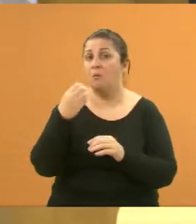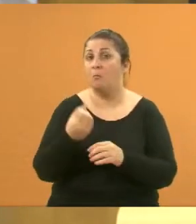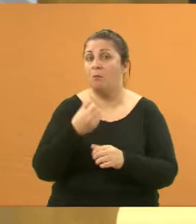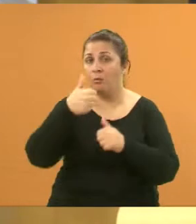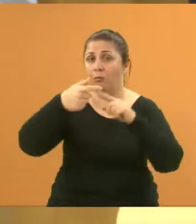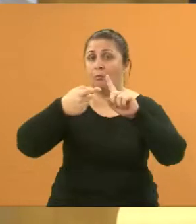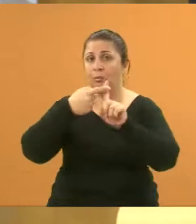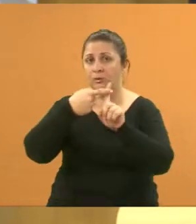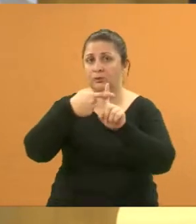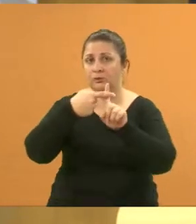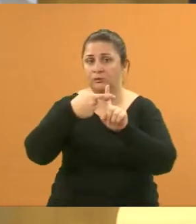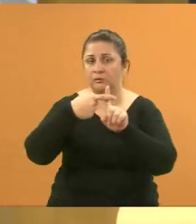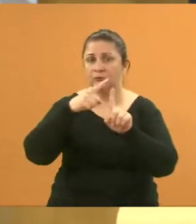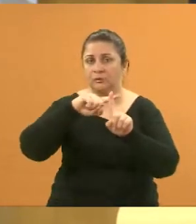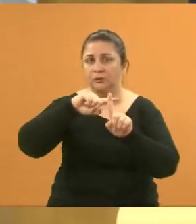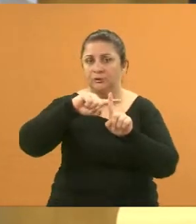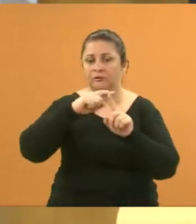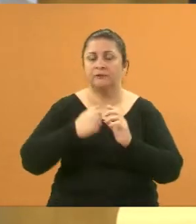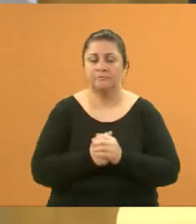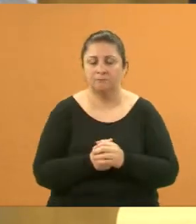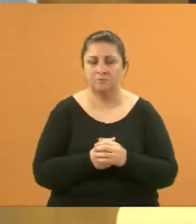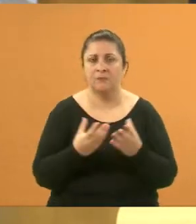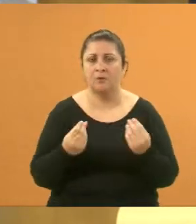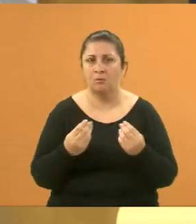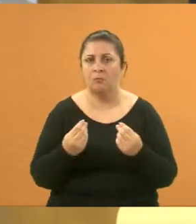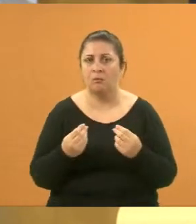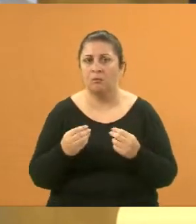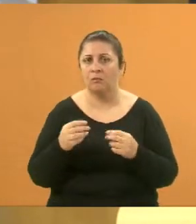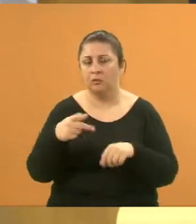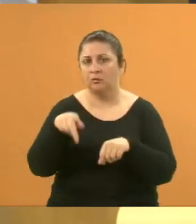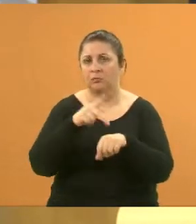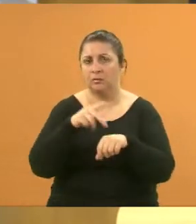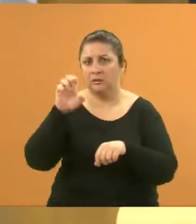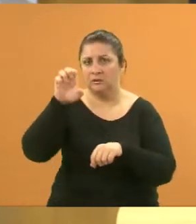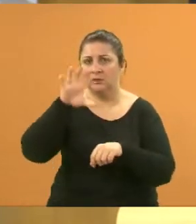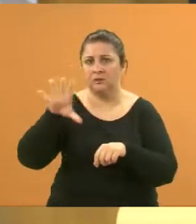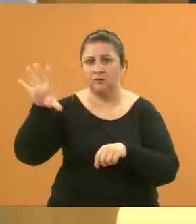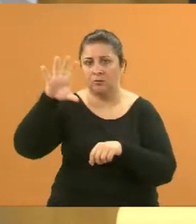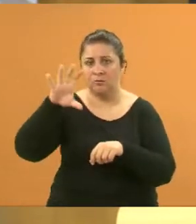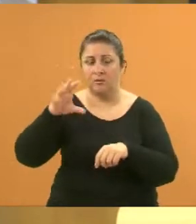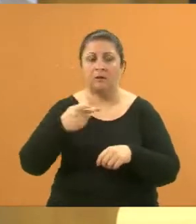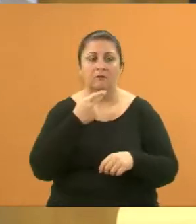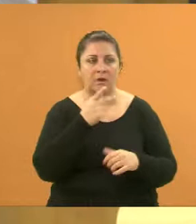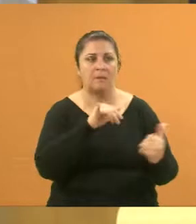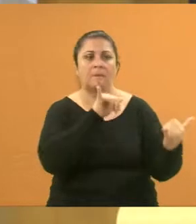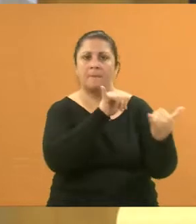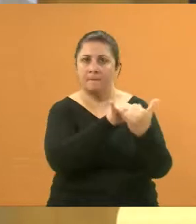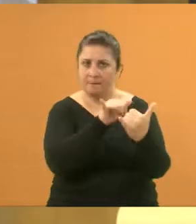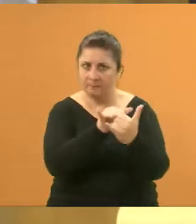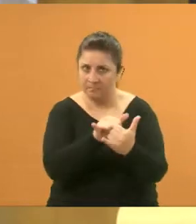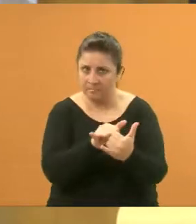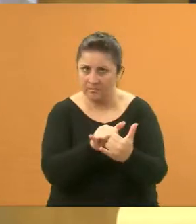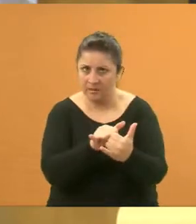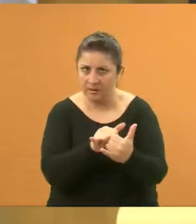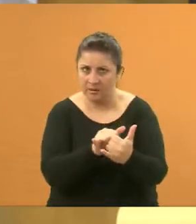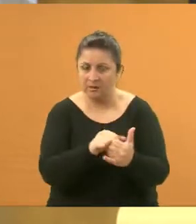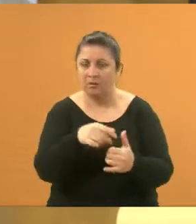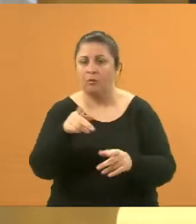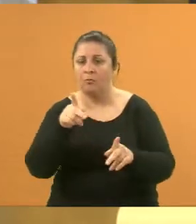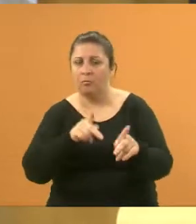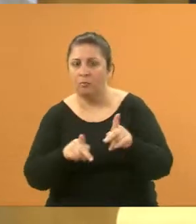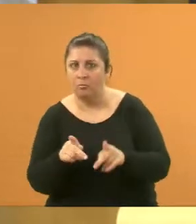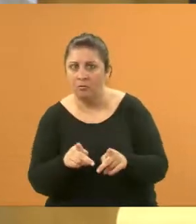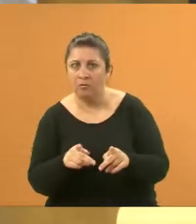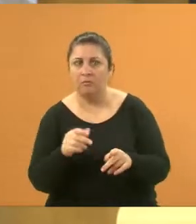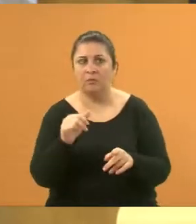Europa utilizam isso, onde você dá uma anistia, dá uma vantagem para o munícipe,